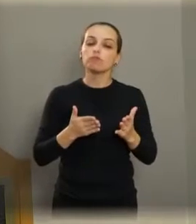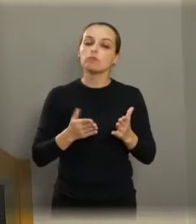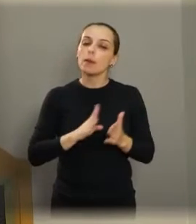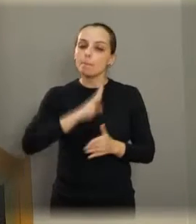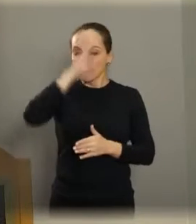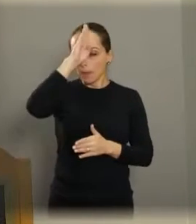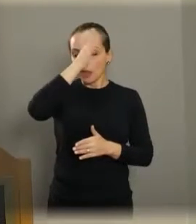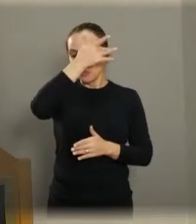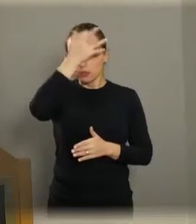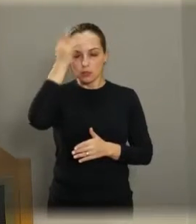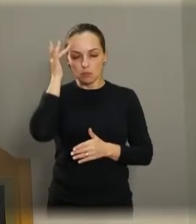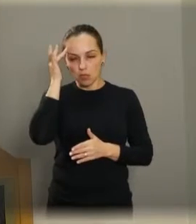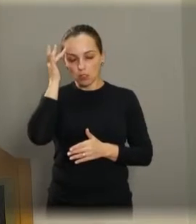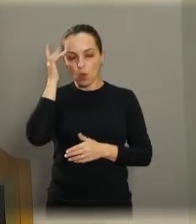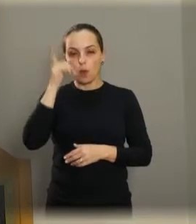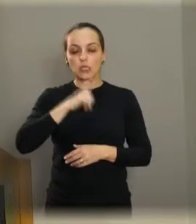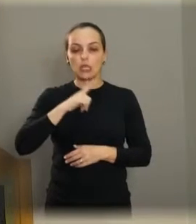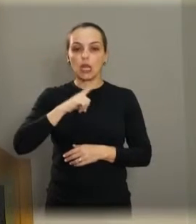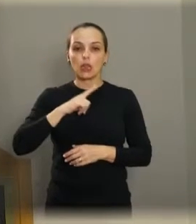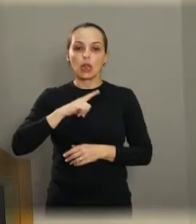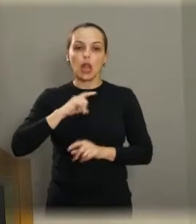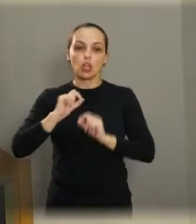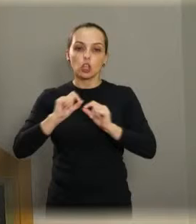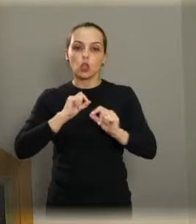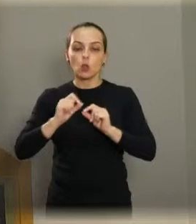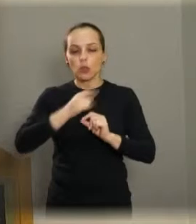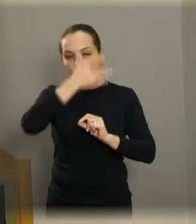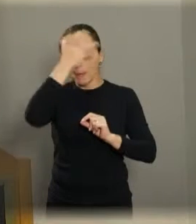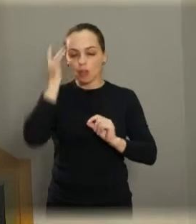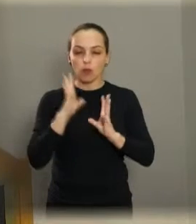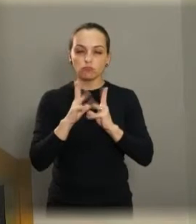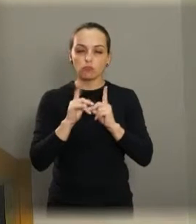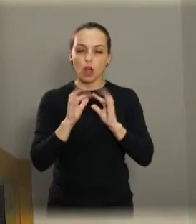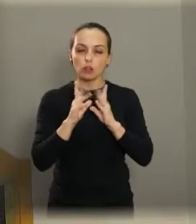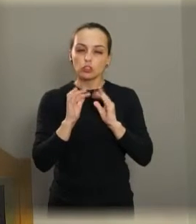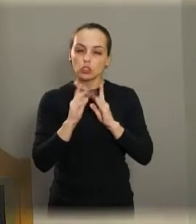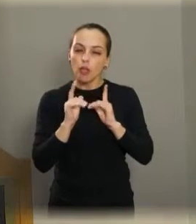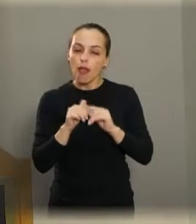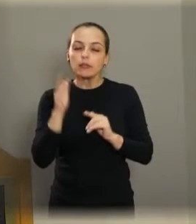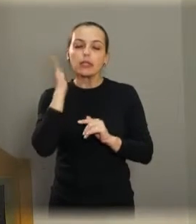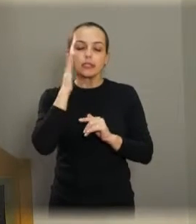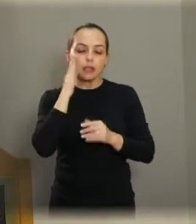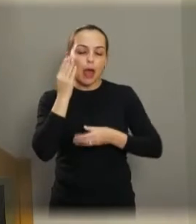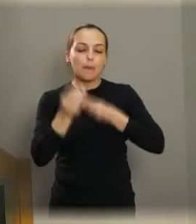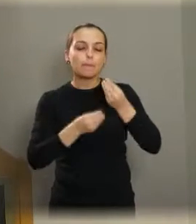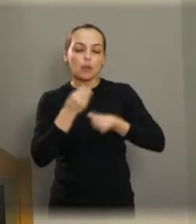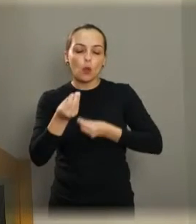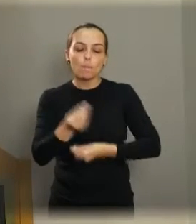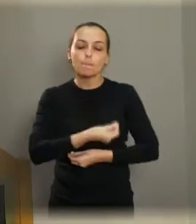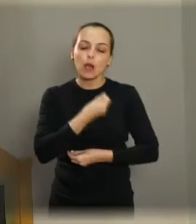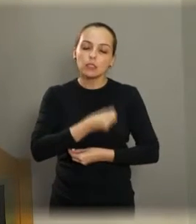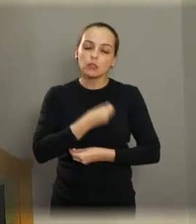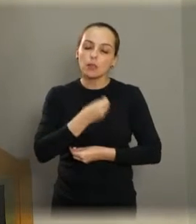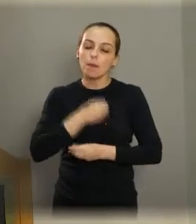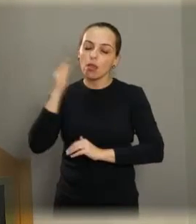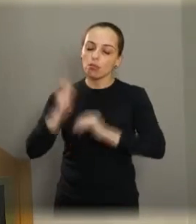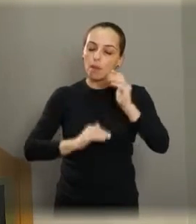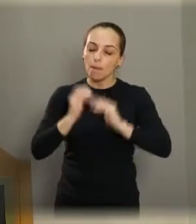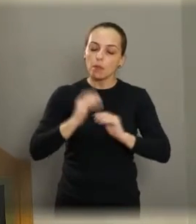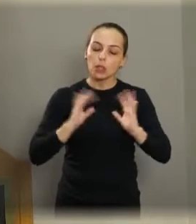e principalmente as pessoas que têm né um autista na família participa de todas essas ações que serão